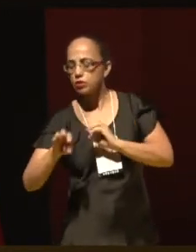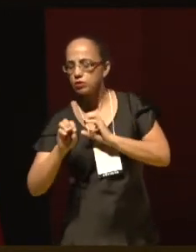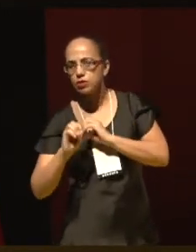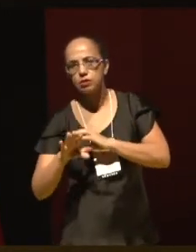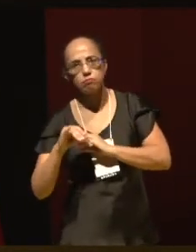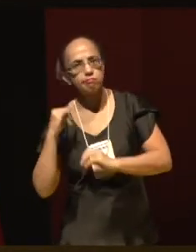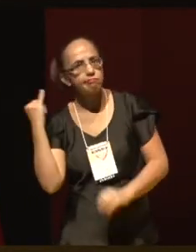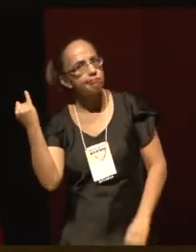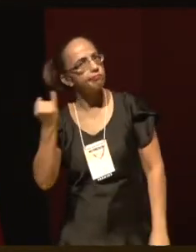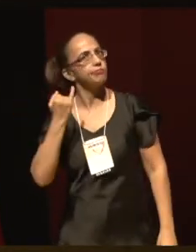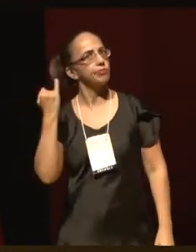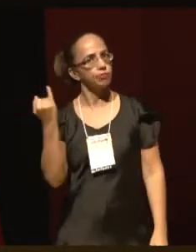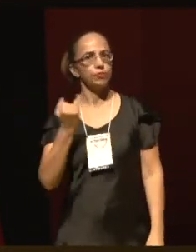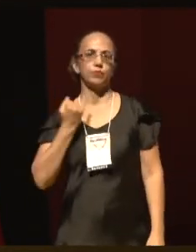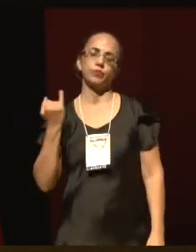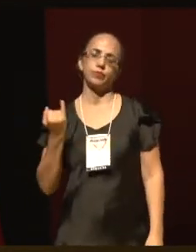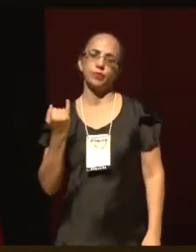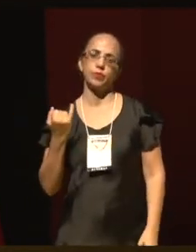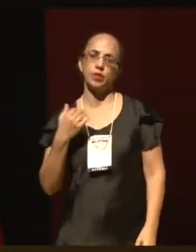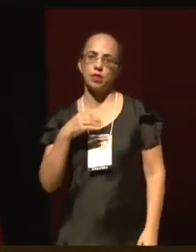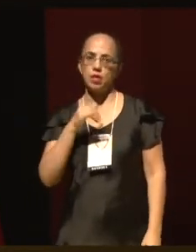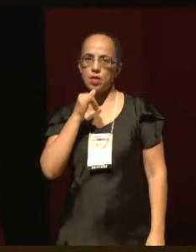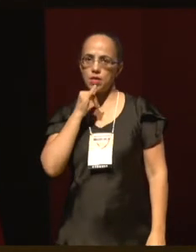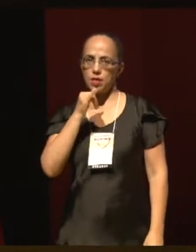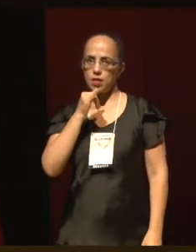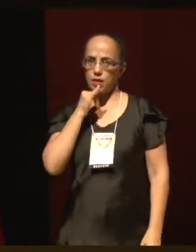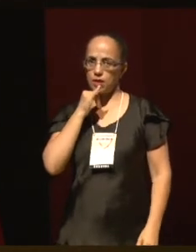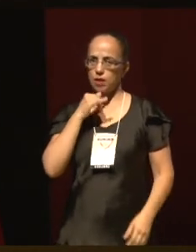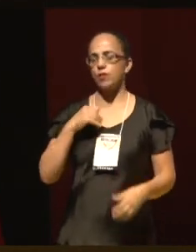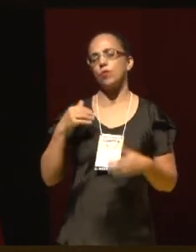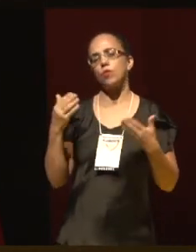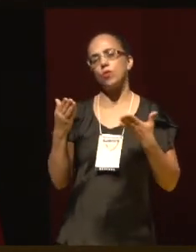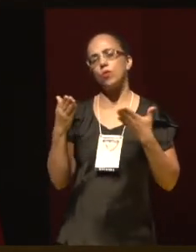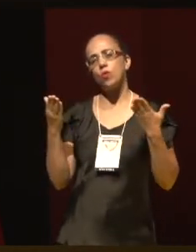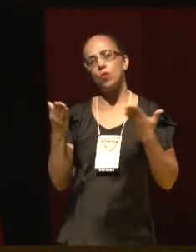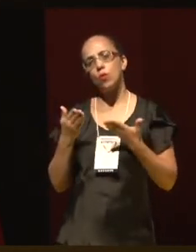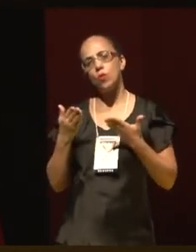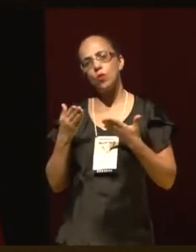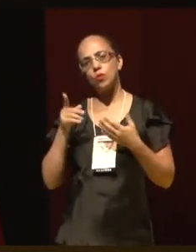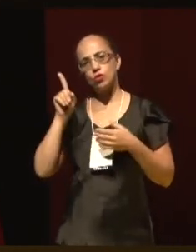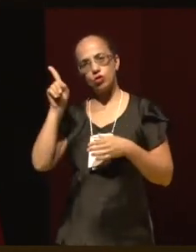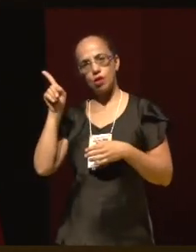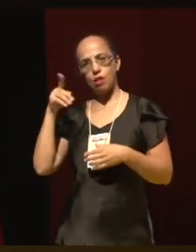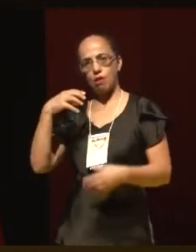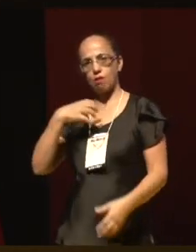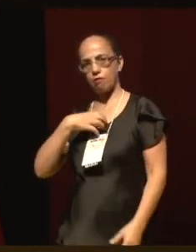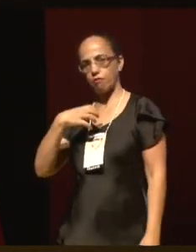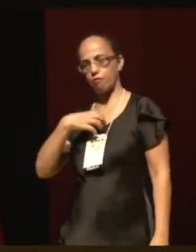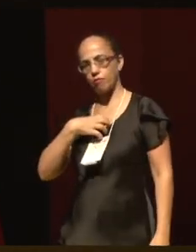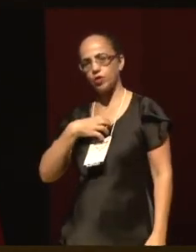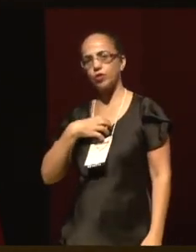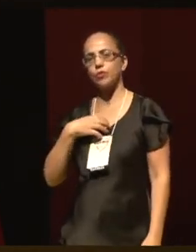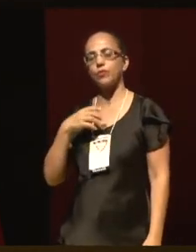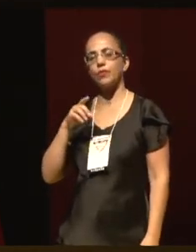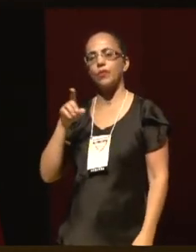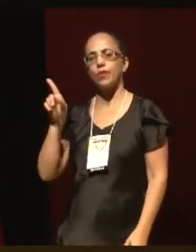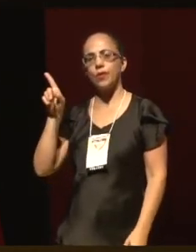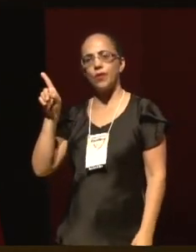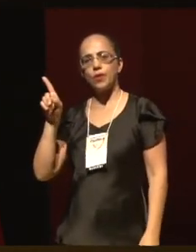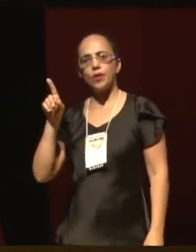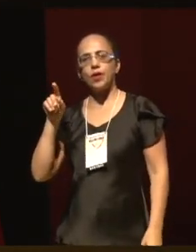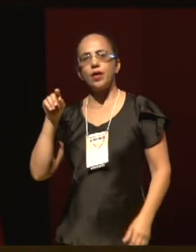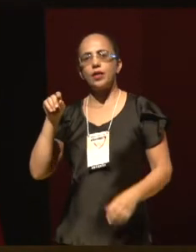Nós, por exemplo, começamos na cidade de Quito, hoje em Salvador, na Mansão do Caminho, uma